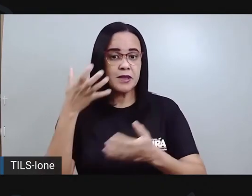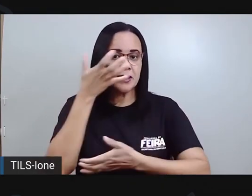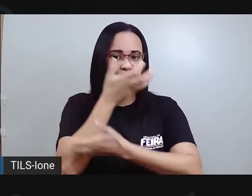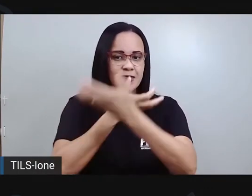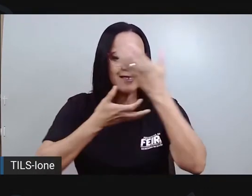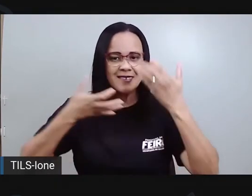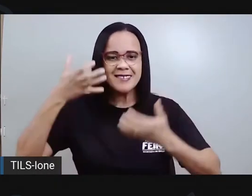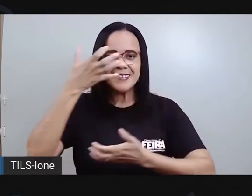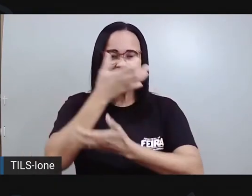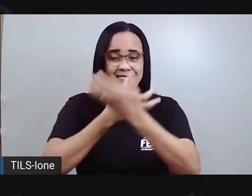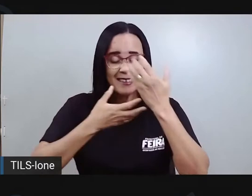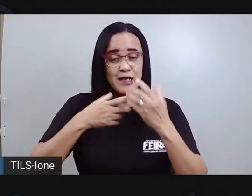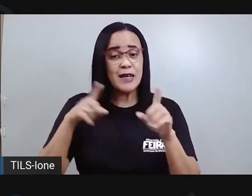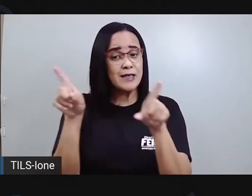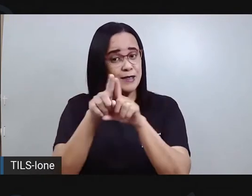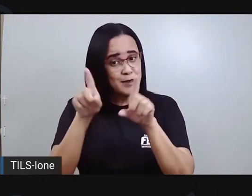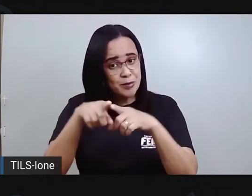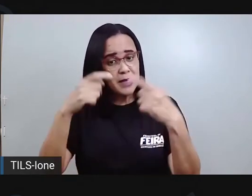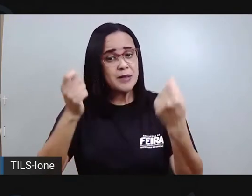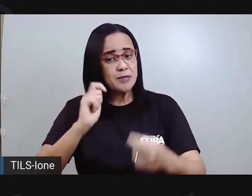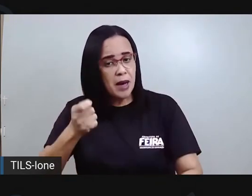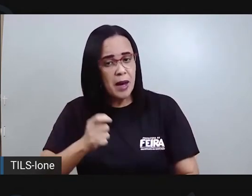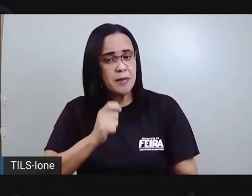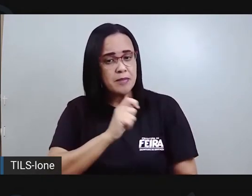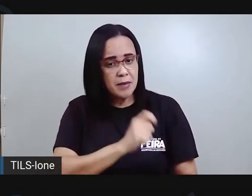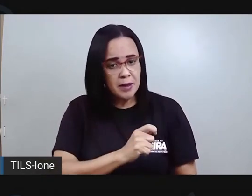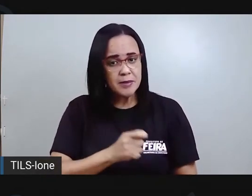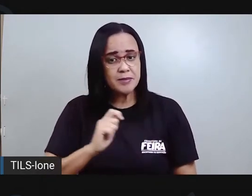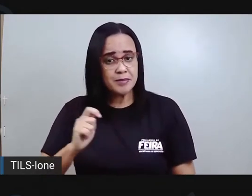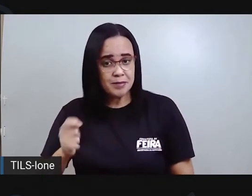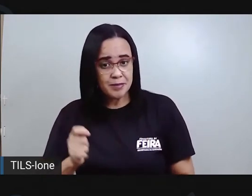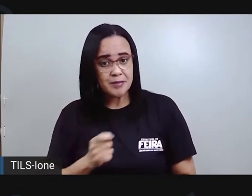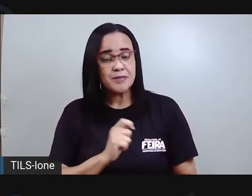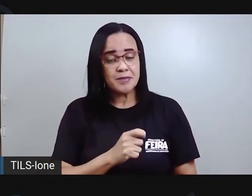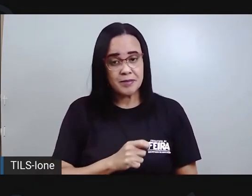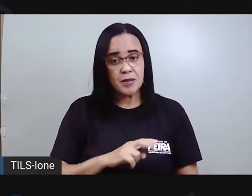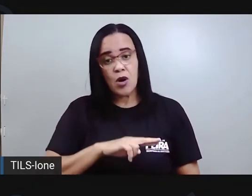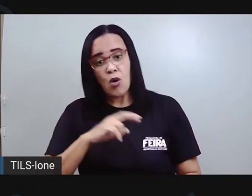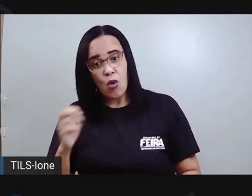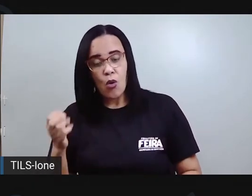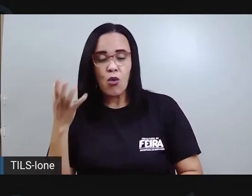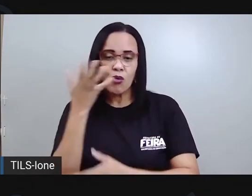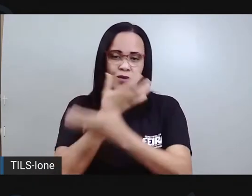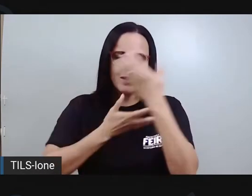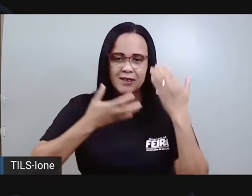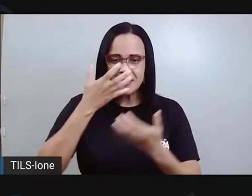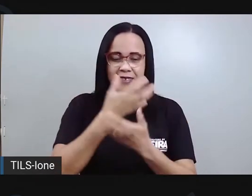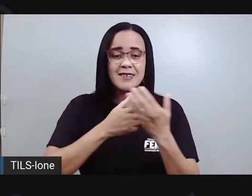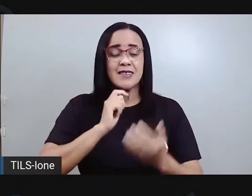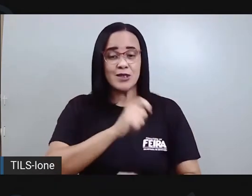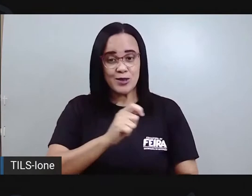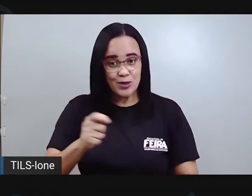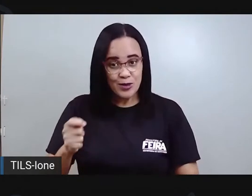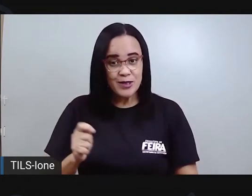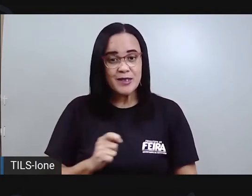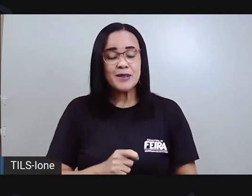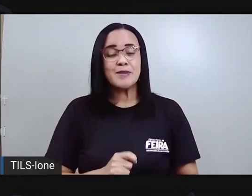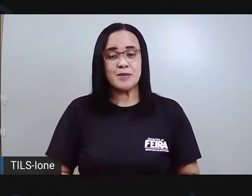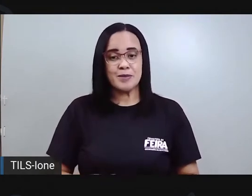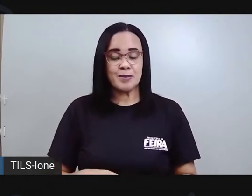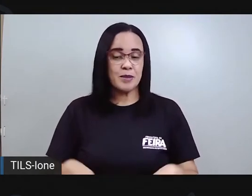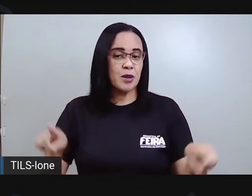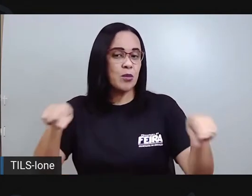cantar tocando ou tocar cantando. As notinhas, melodia, são